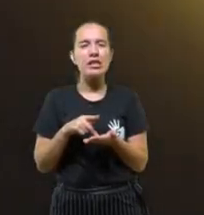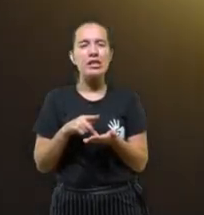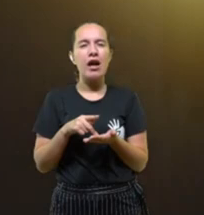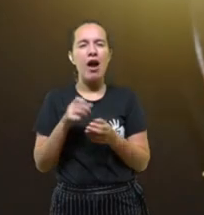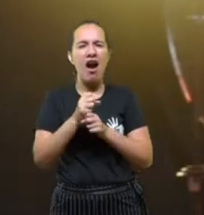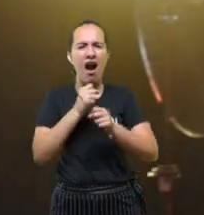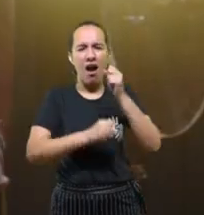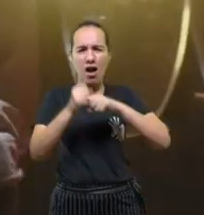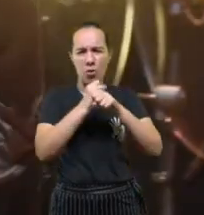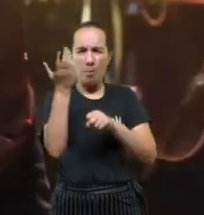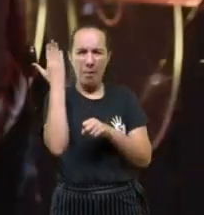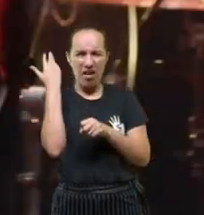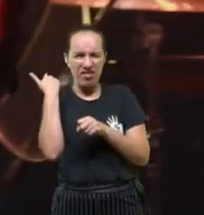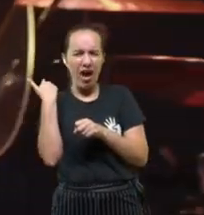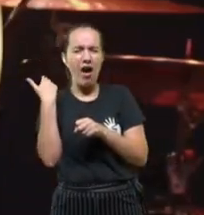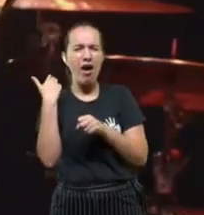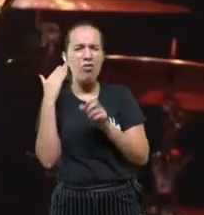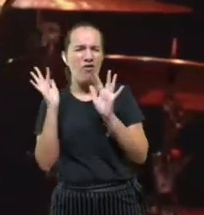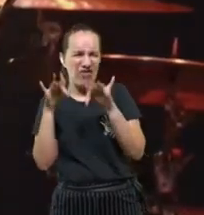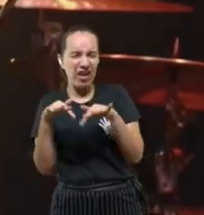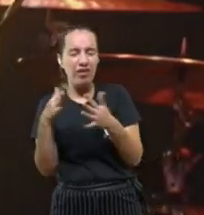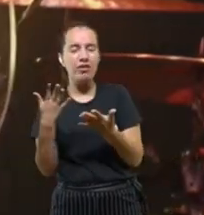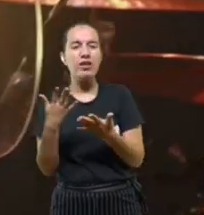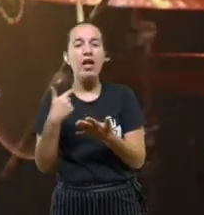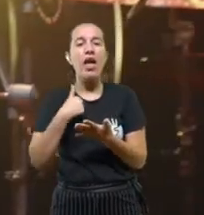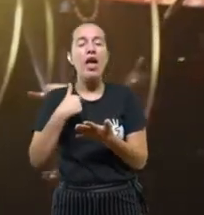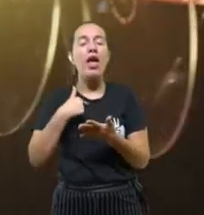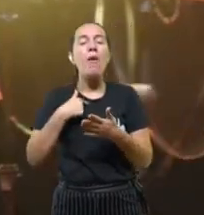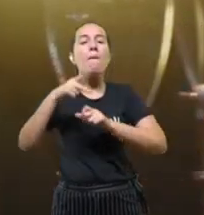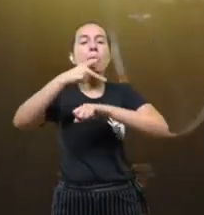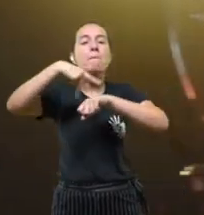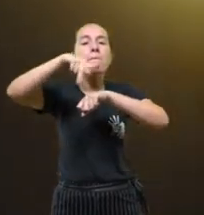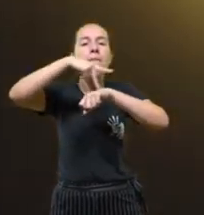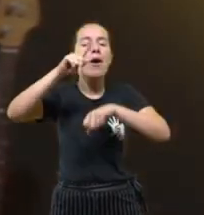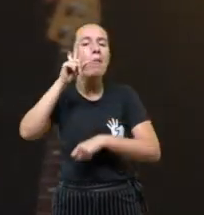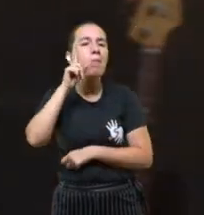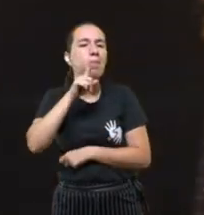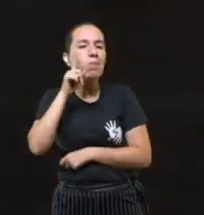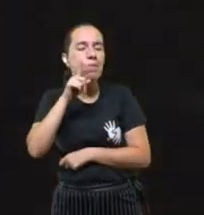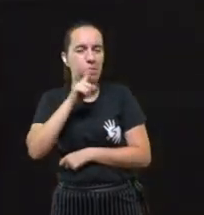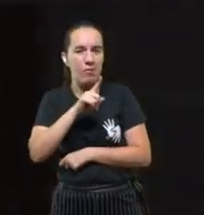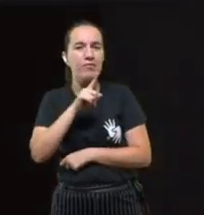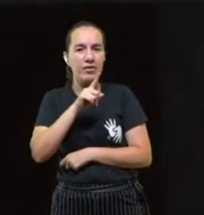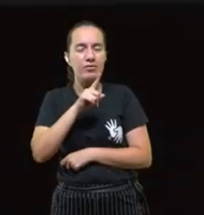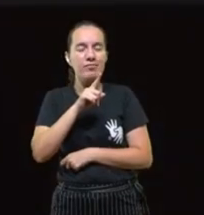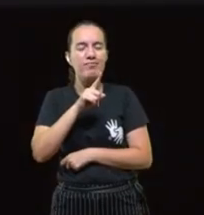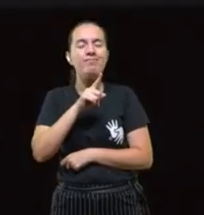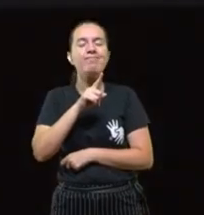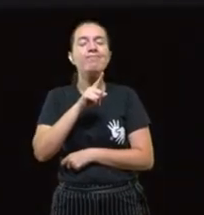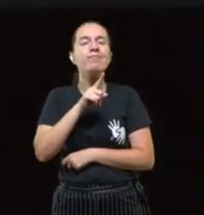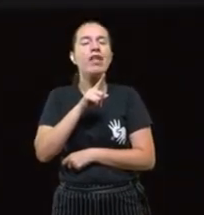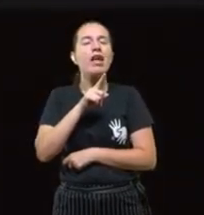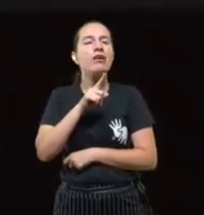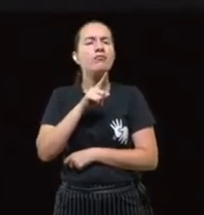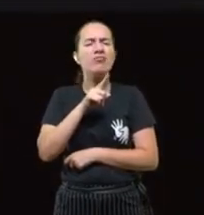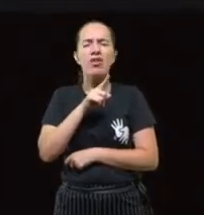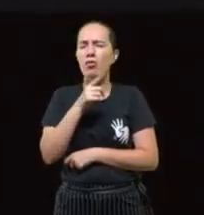nos Estados Unidos. Foi uma coisa muito interessante. Alguns de vocês que conhecem minha história,